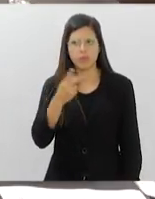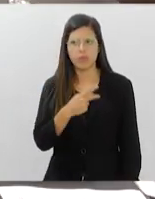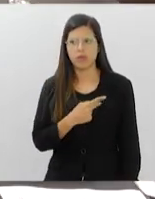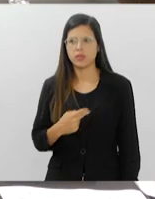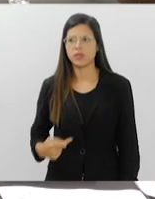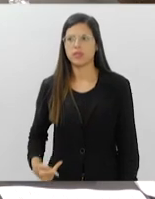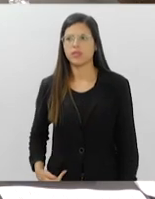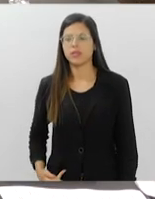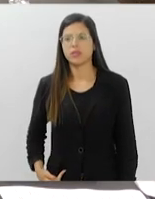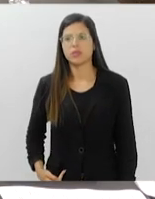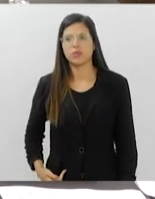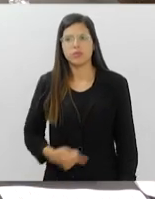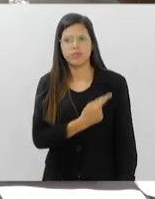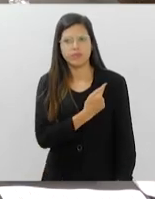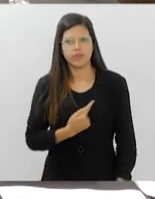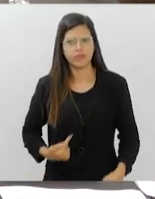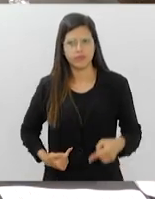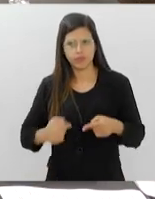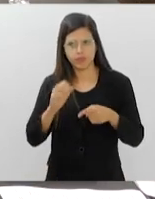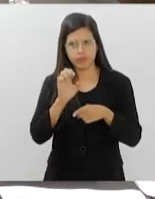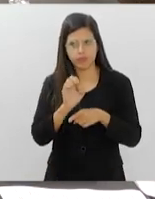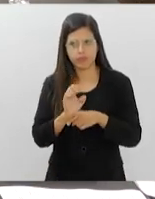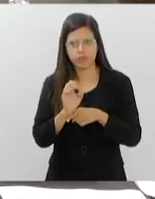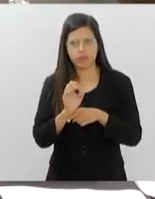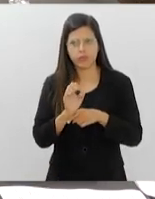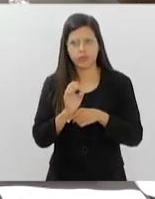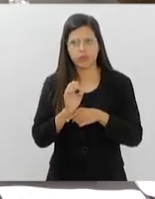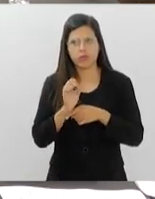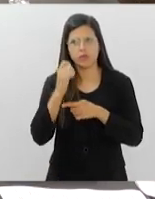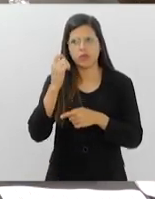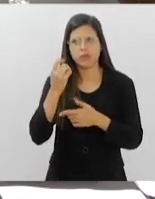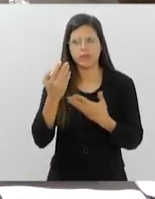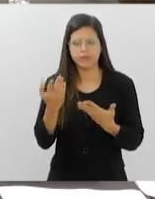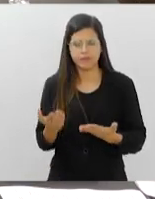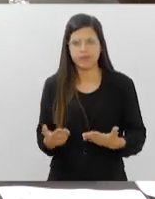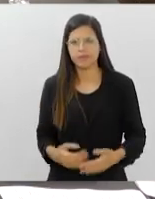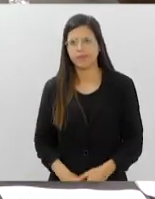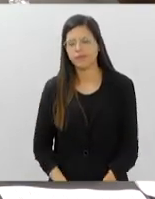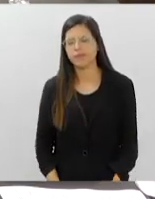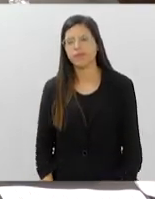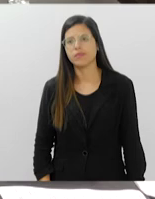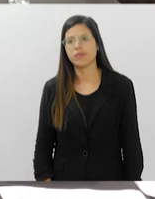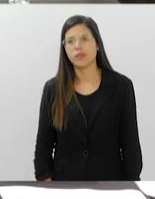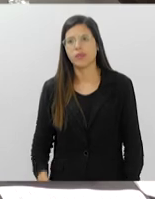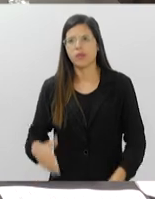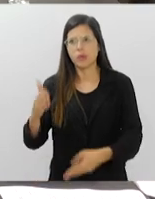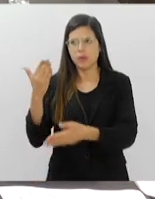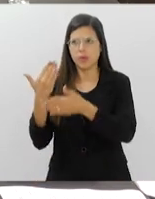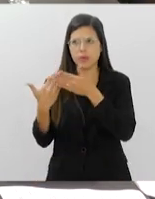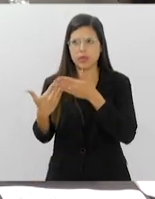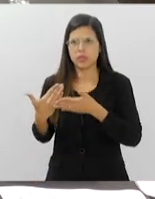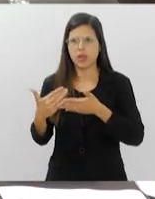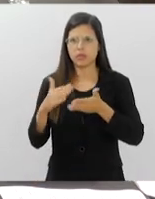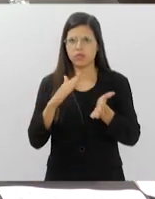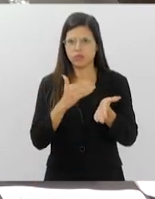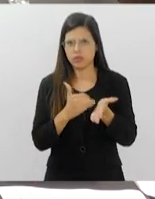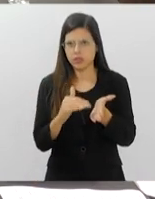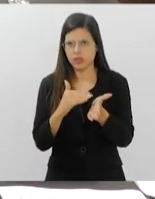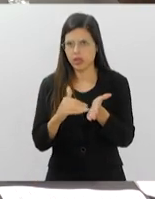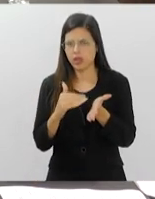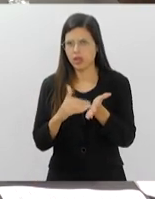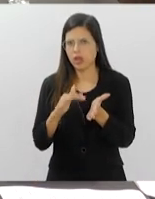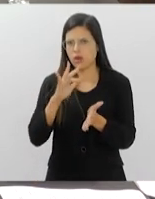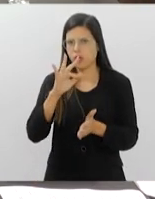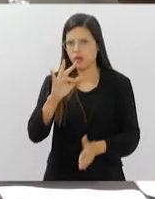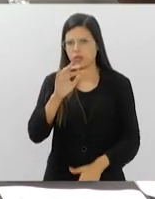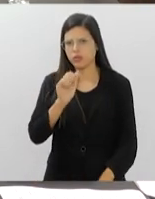o governo do Estado, deputado Carlos Mink, na época que era secretário de Fazenda